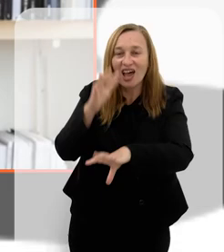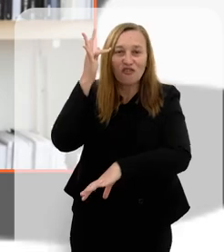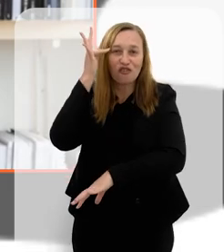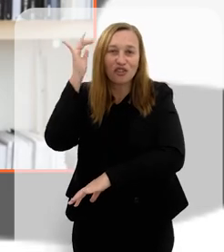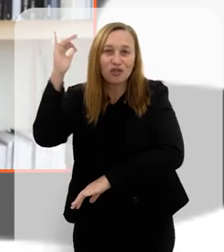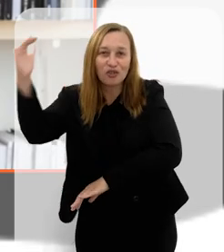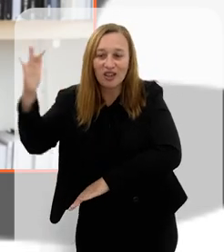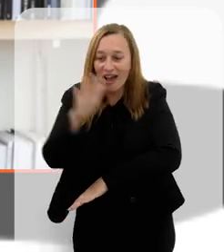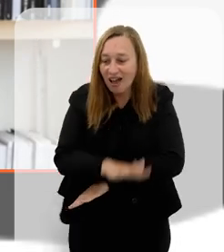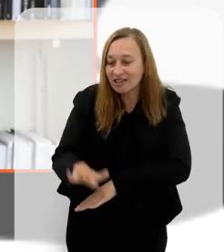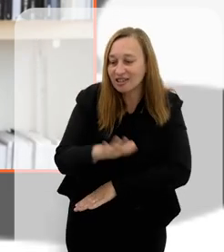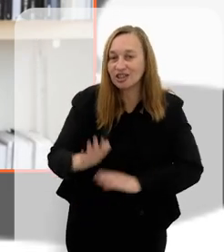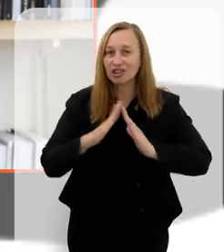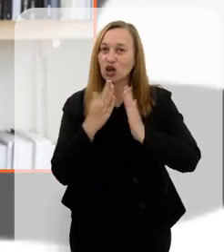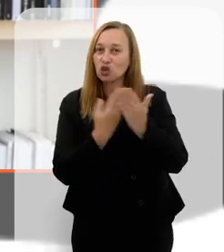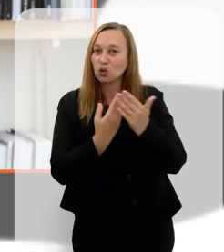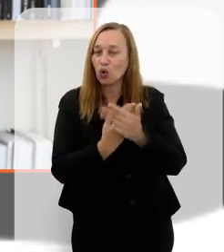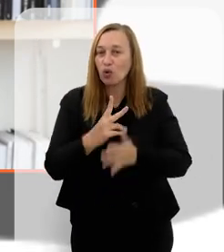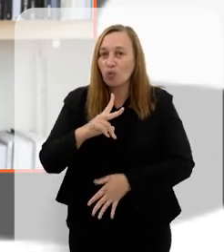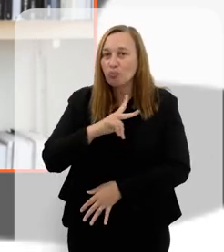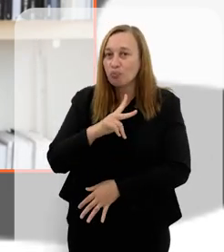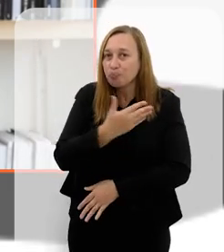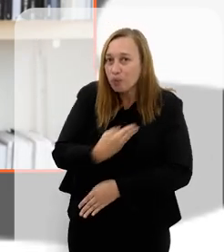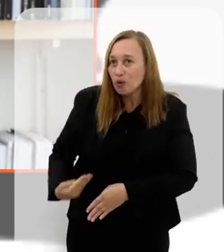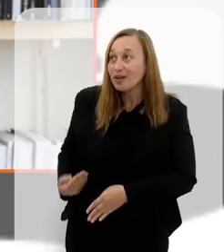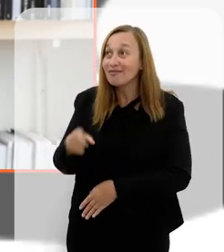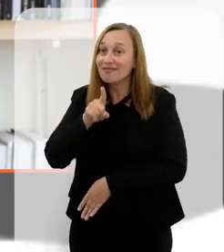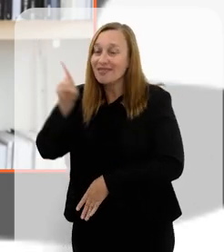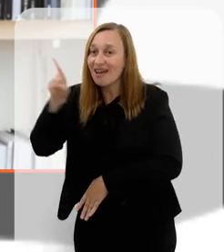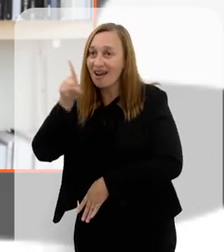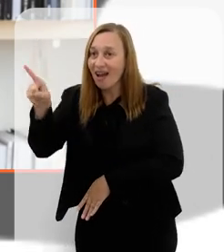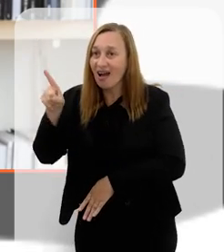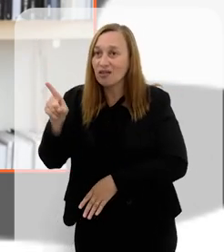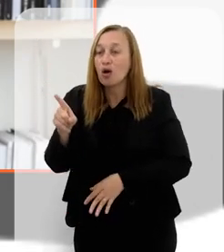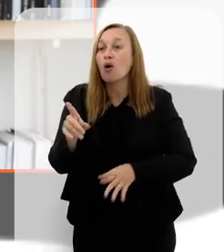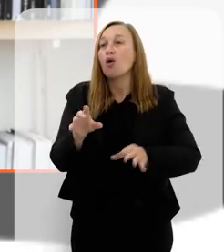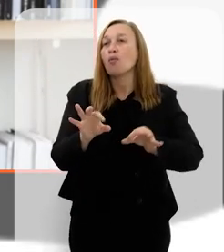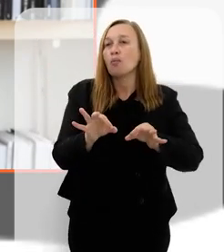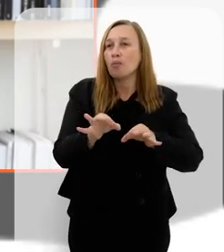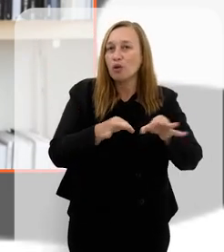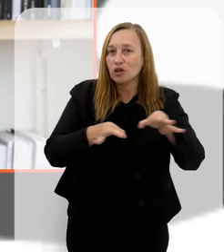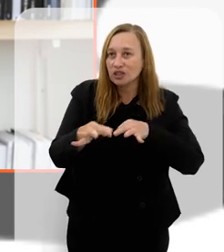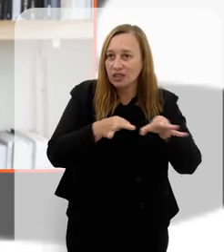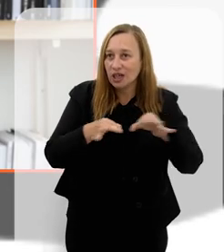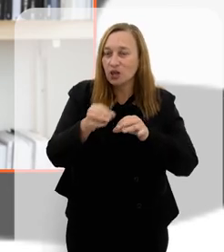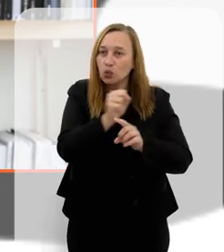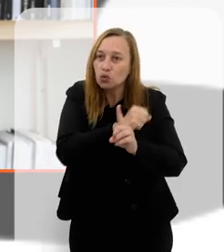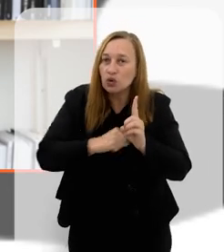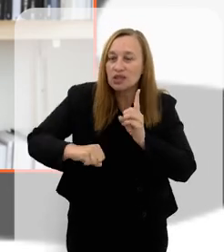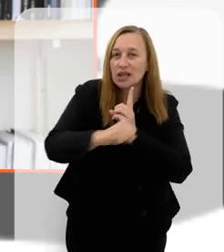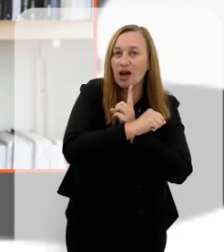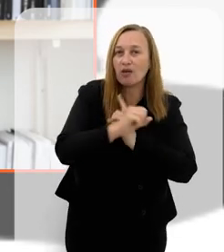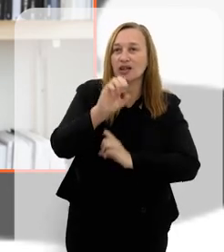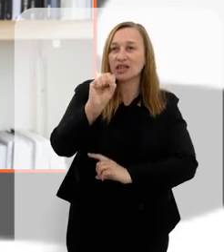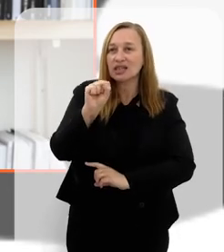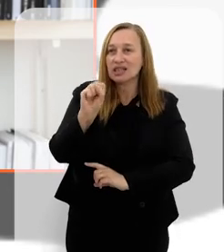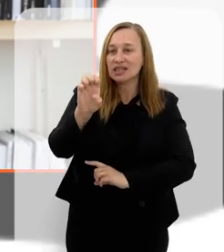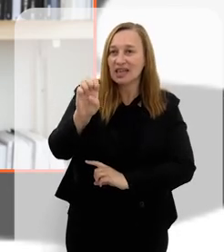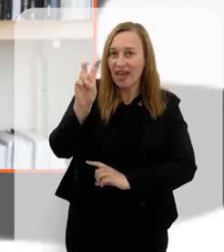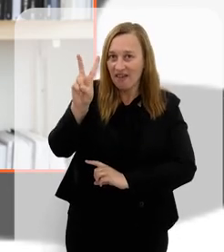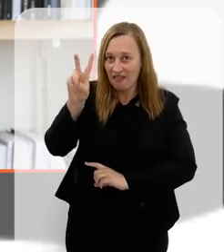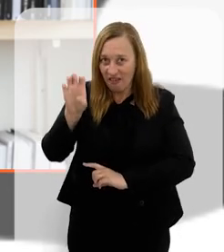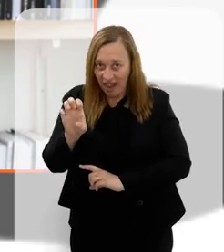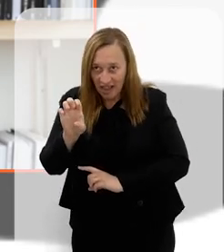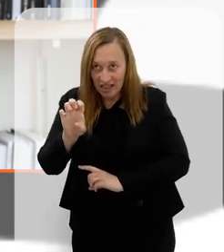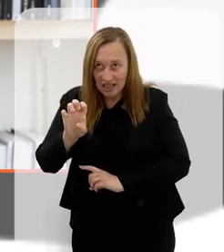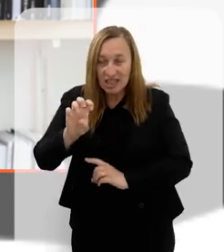ensinar filosofia às crianças das escolas públicas de lá através do projeto social SEV, que